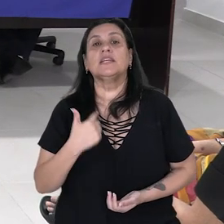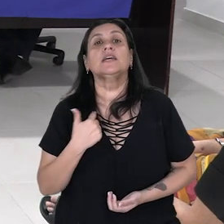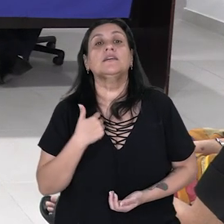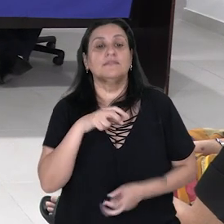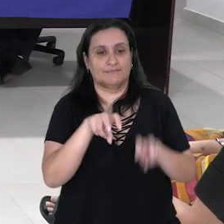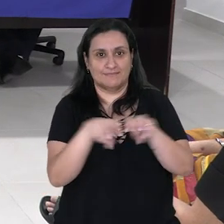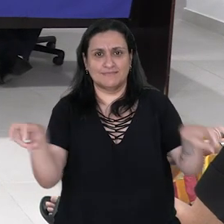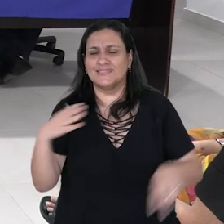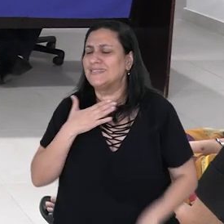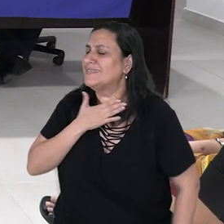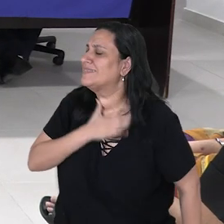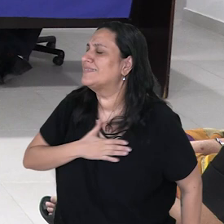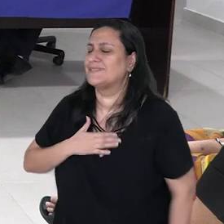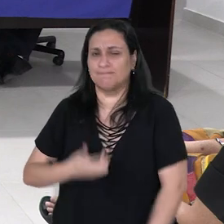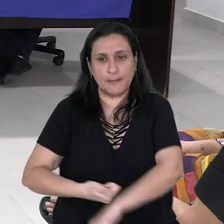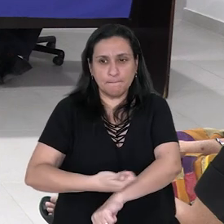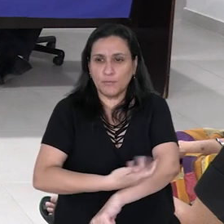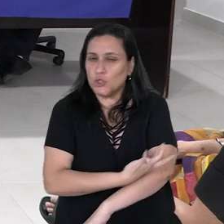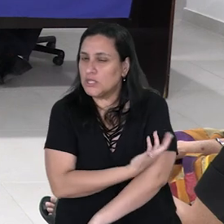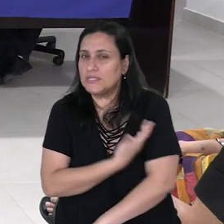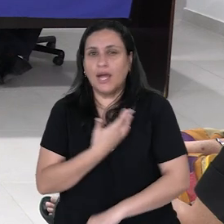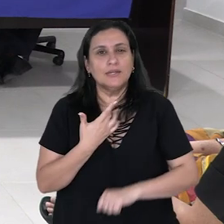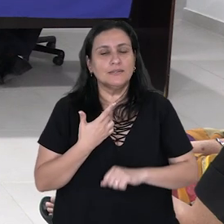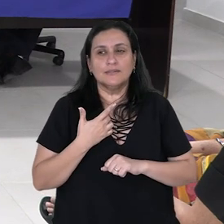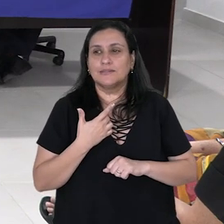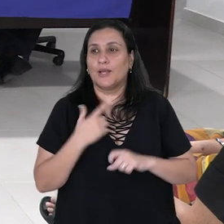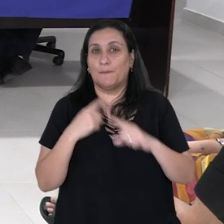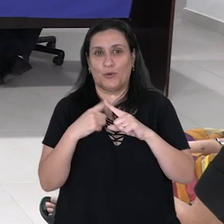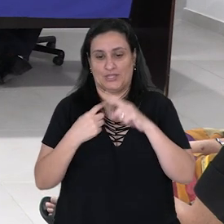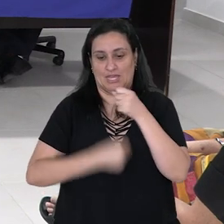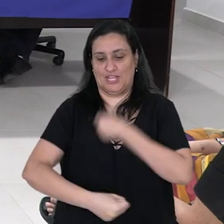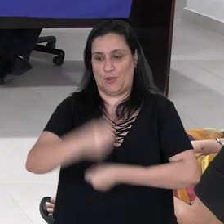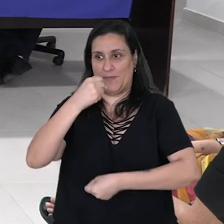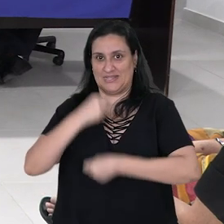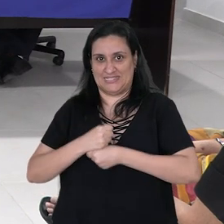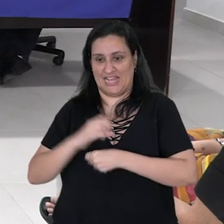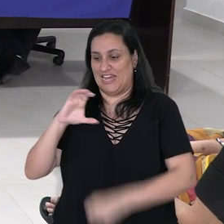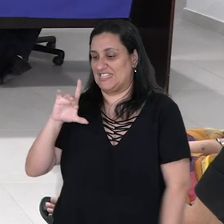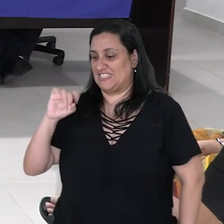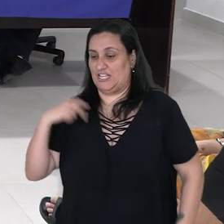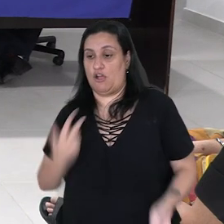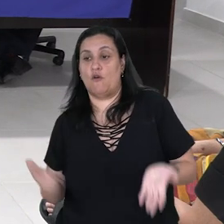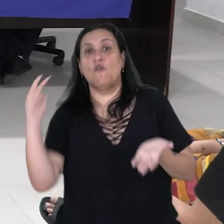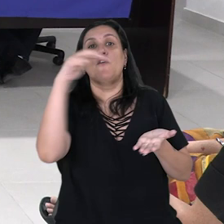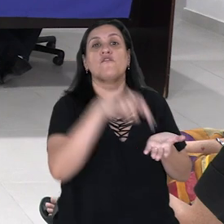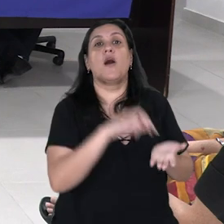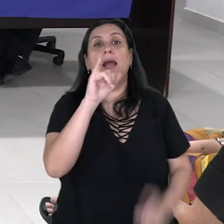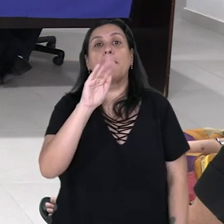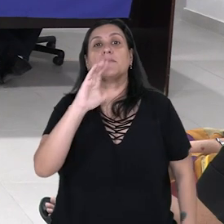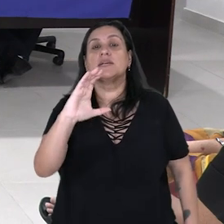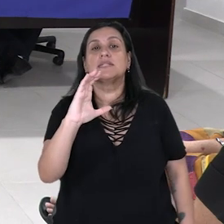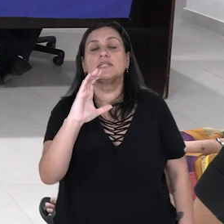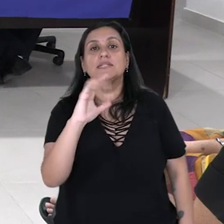Queridos, é assim, muito, muito emocionada, porque eu, ano passado, com a Cida, fomos do Benjamin Constant e a gente